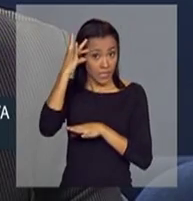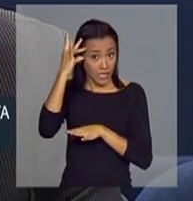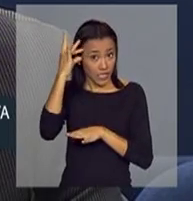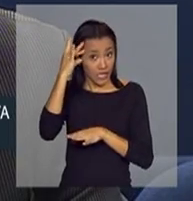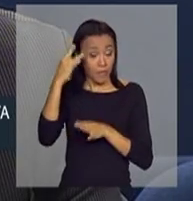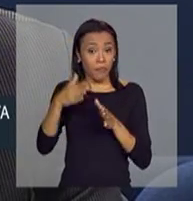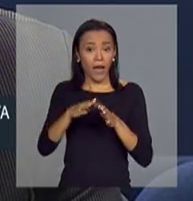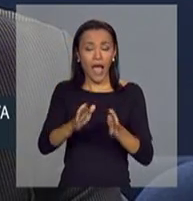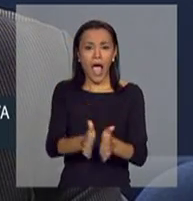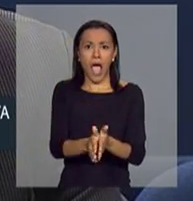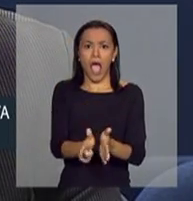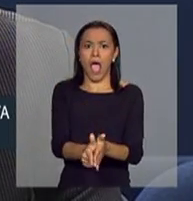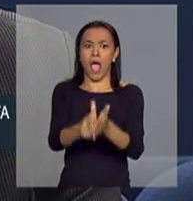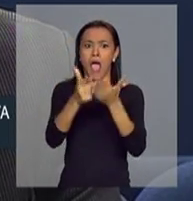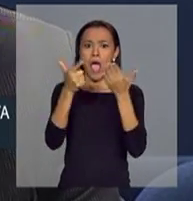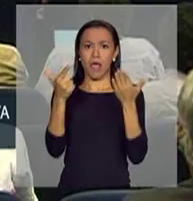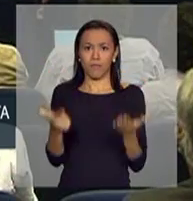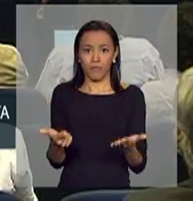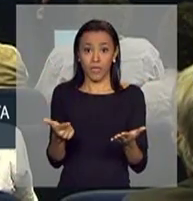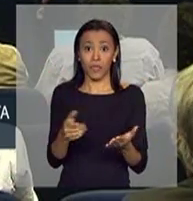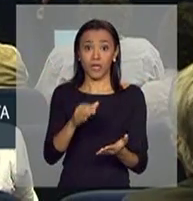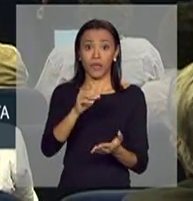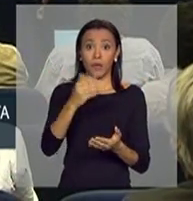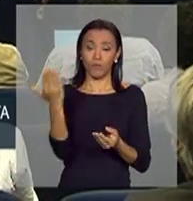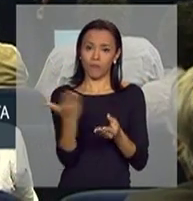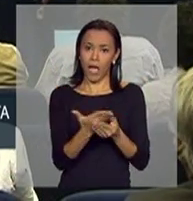arquivos dos três centros de inteligência. Obrigado.